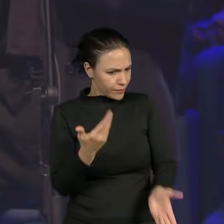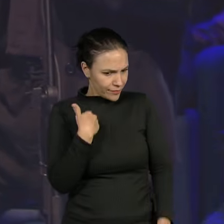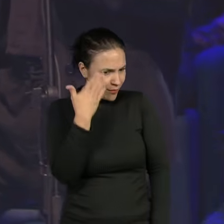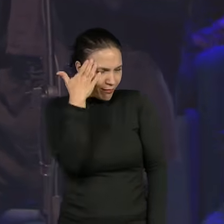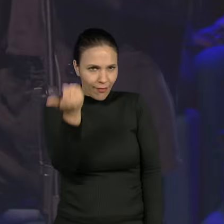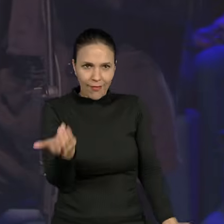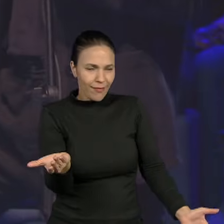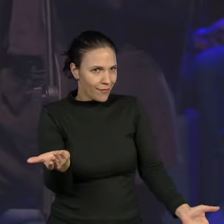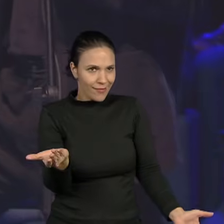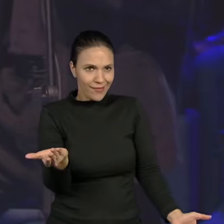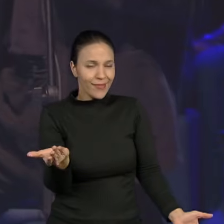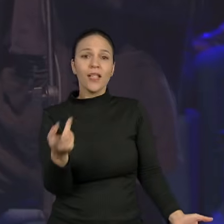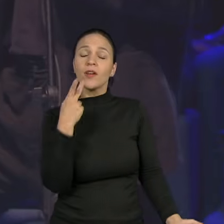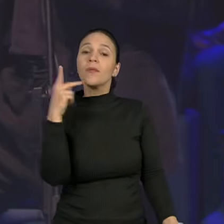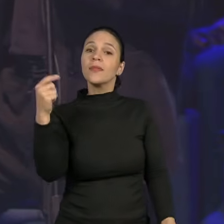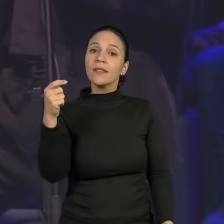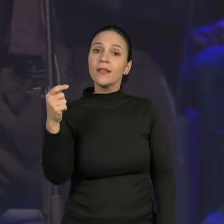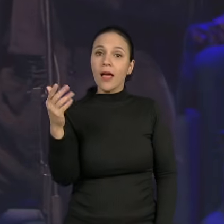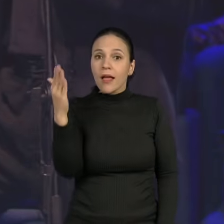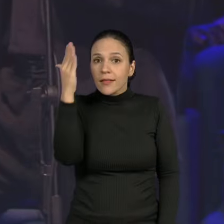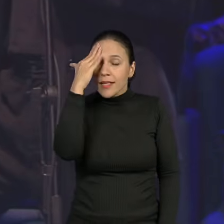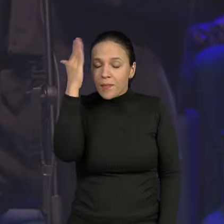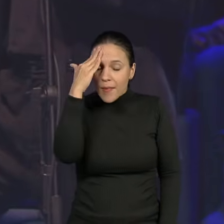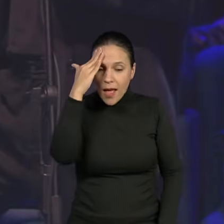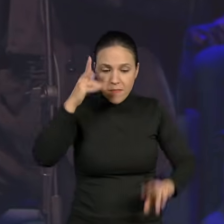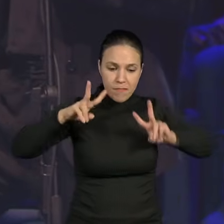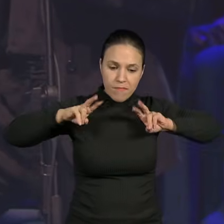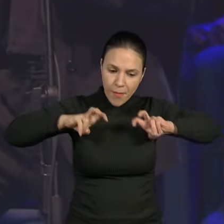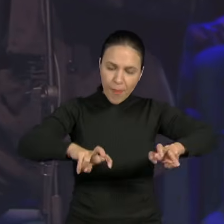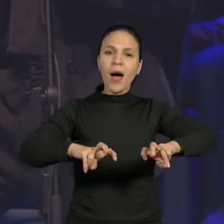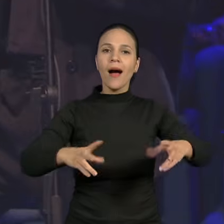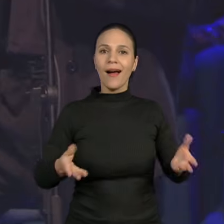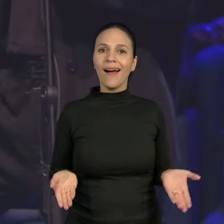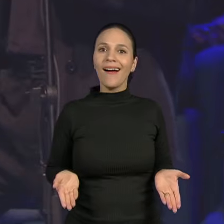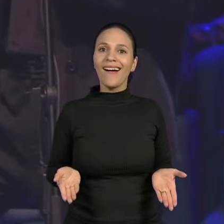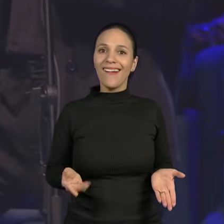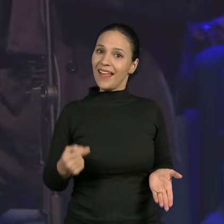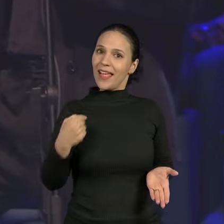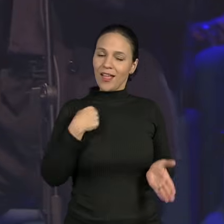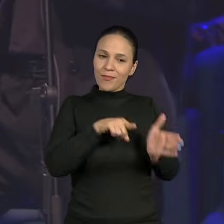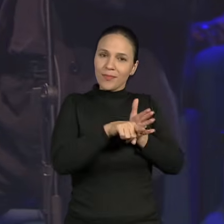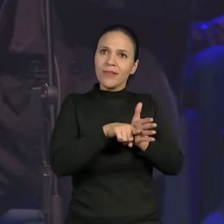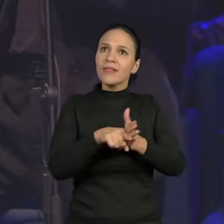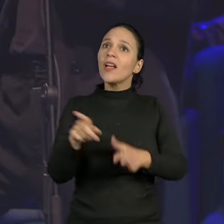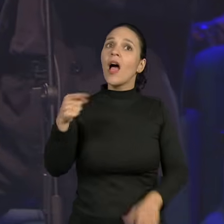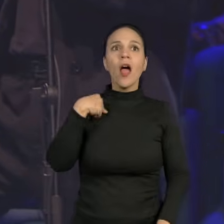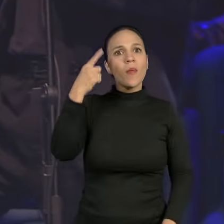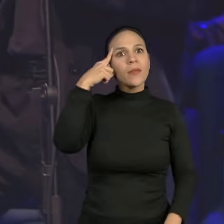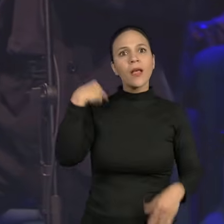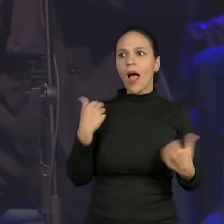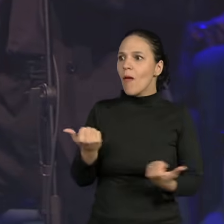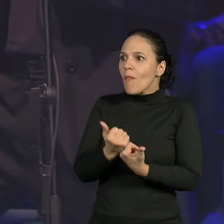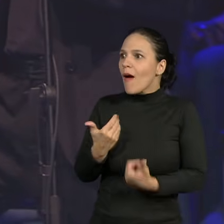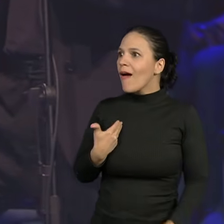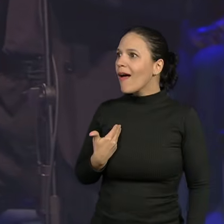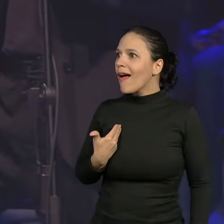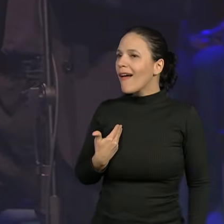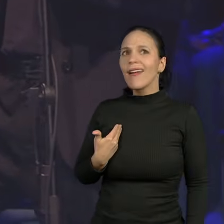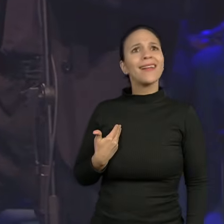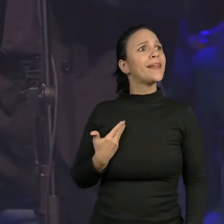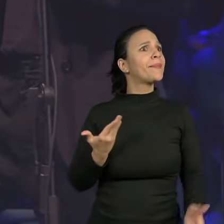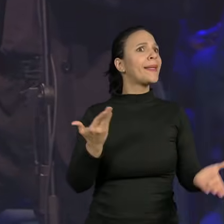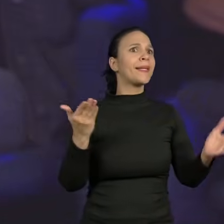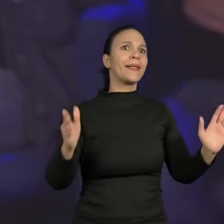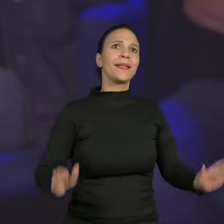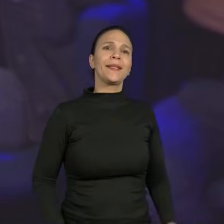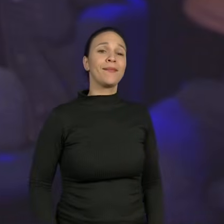sei. Ouse saber. Porque eu ousei saber. Ouse O que saber! significa, Dona? Olha aí! Júlia, achei que você estava do meu lado. Nossa! Menino, Olha, a Júlia